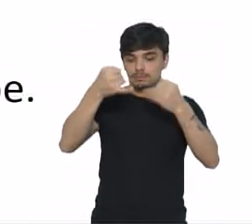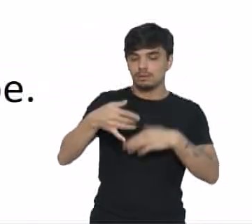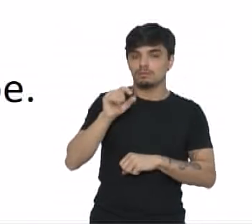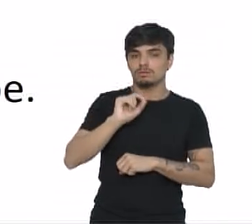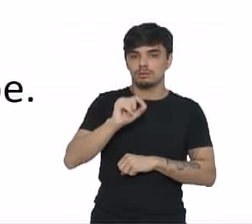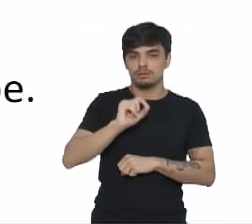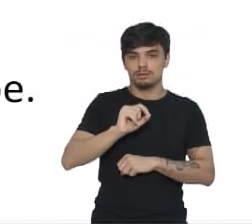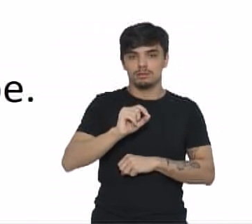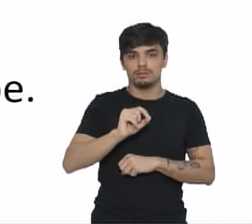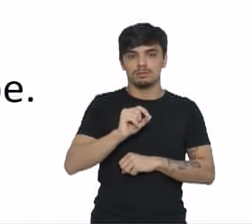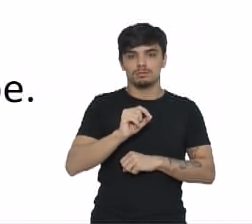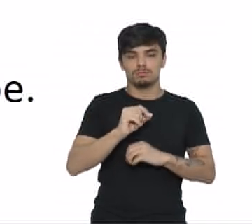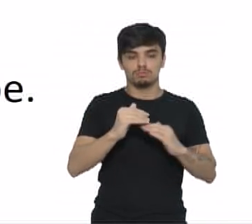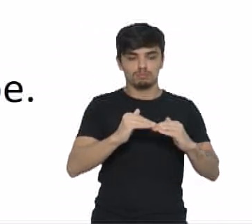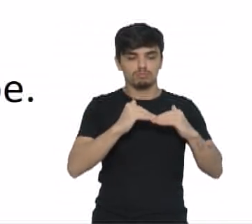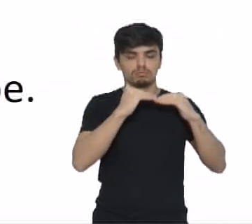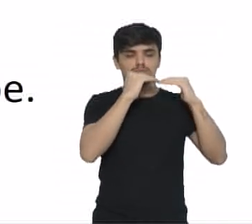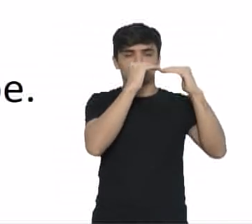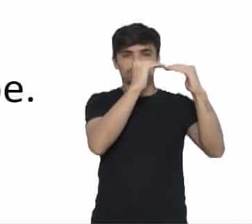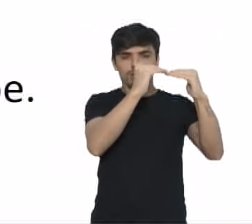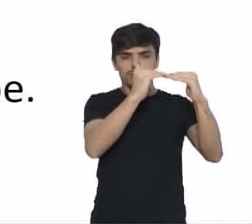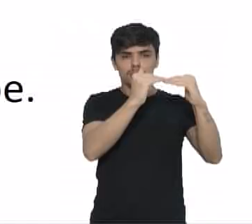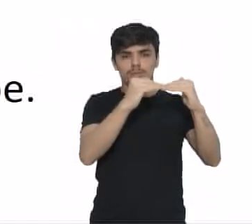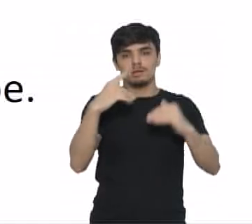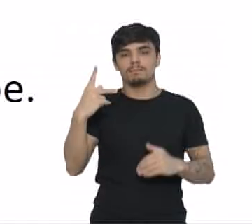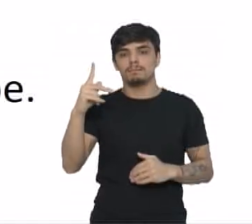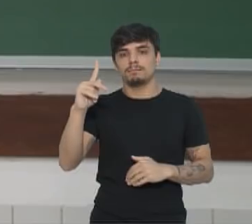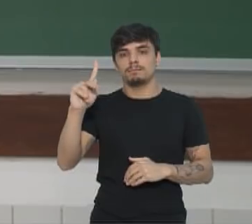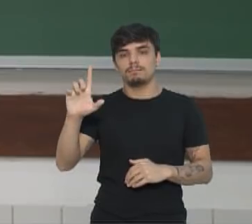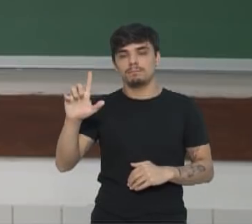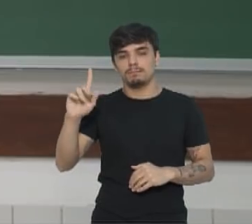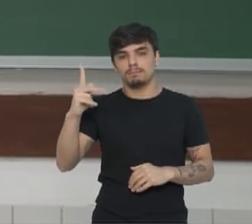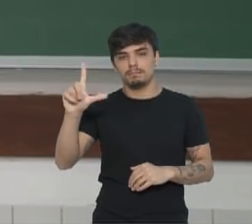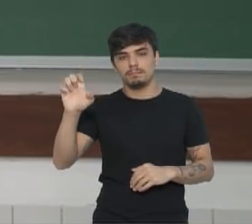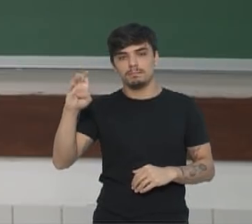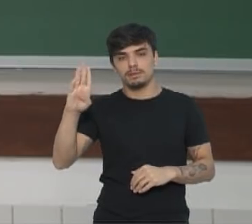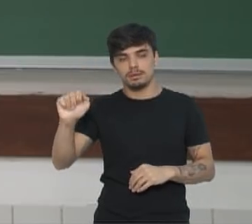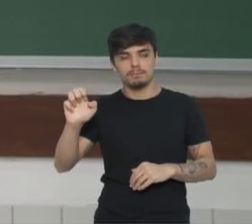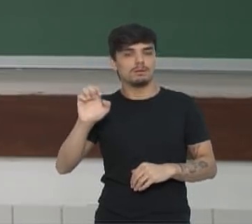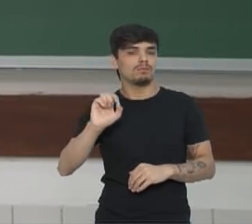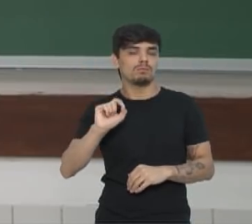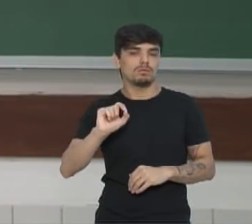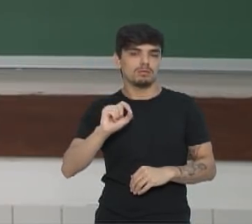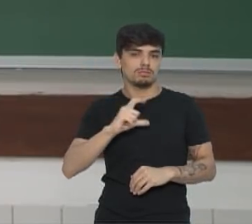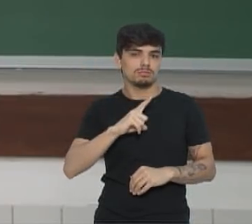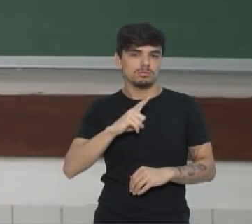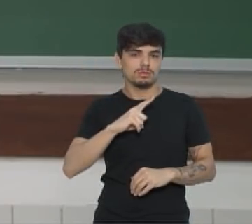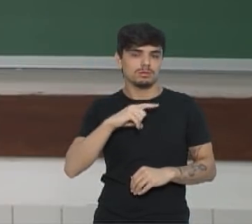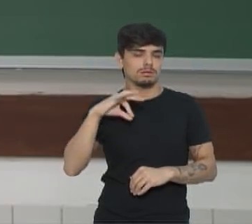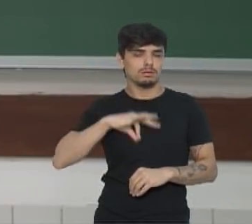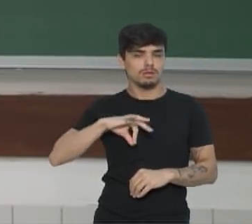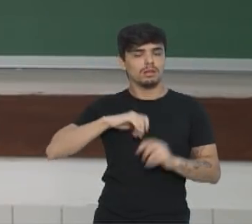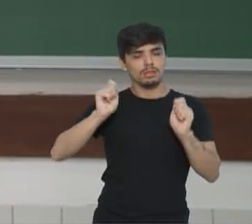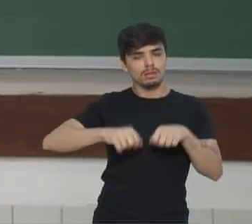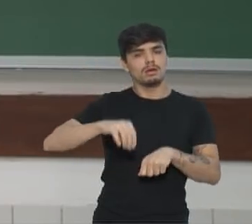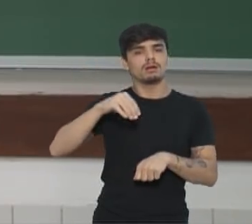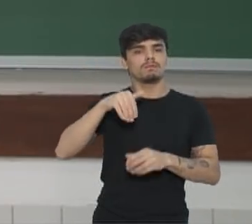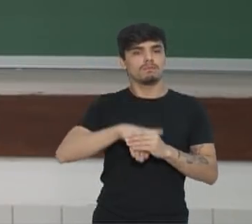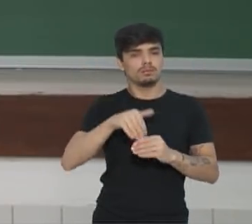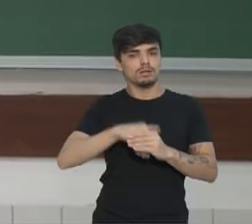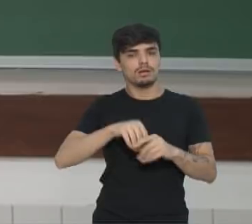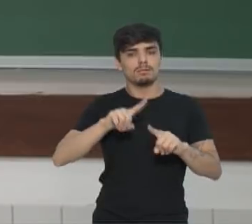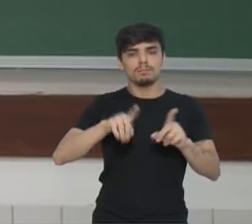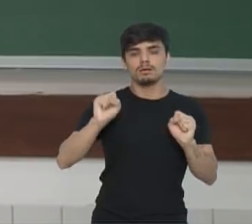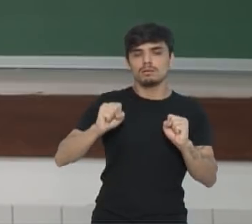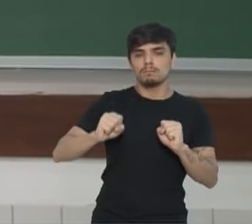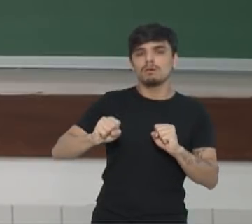é só um nome. É, os nobres, principalmente, é só um nome. Não tem mudança no status. Ele é um cidadão também. Se ele tiver renda, ele pode votar. Mas ele